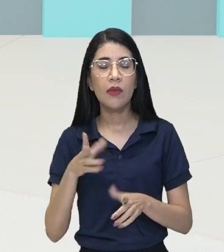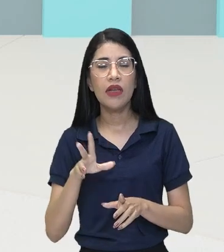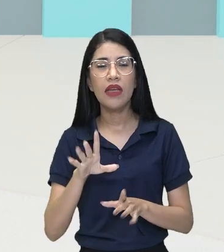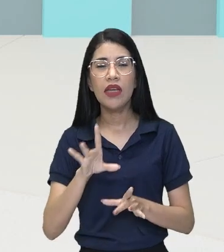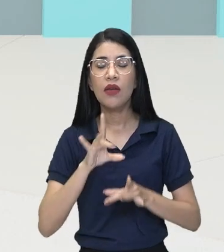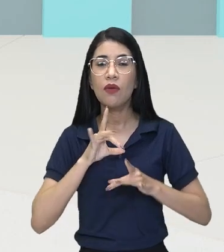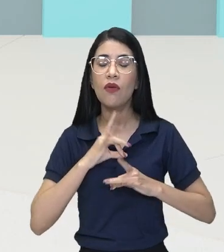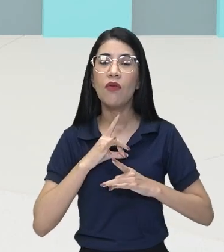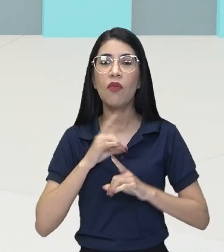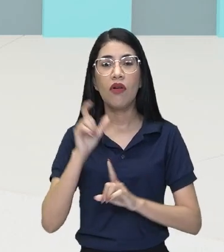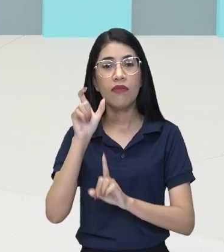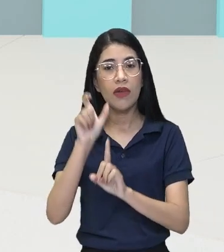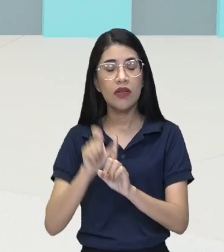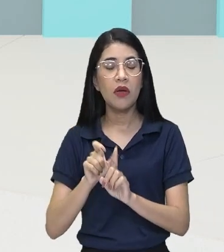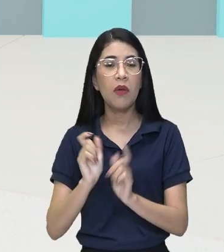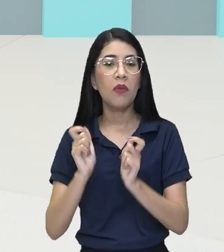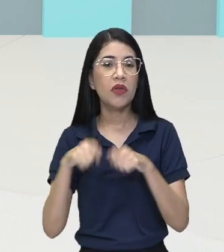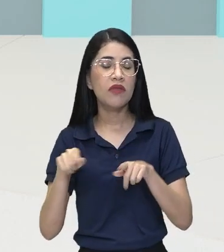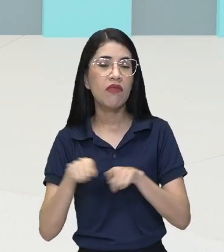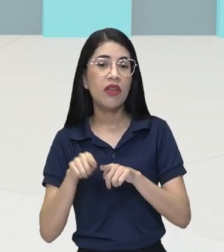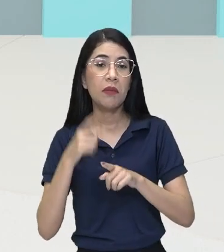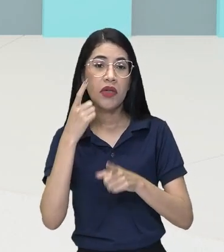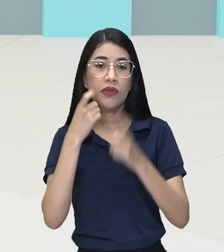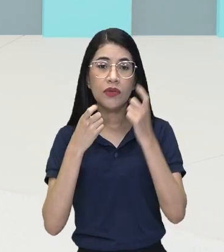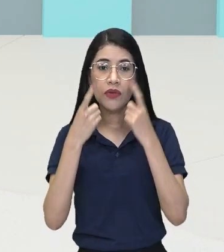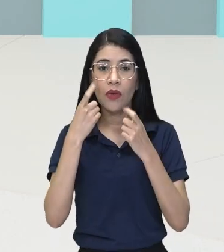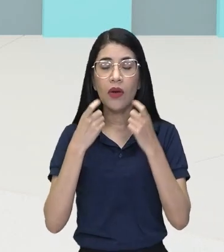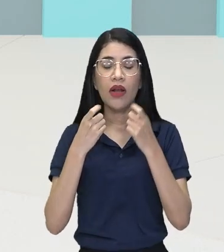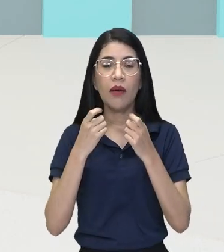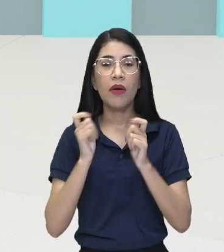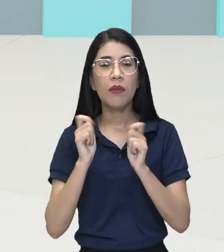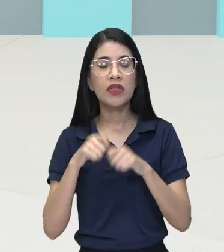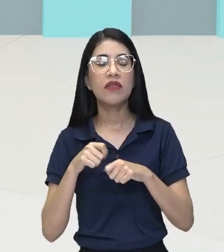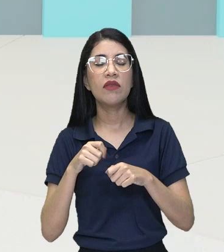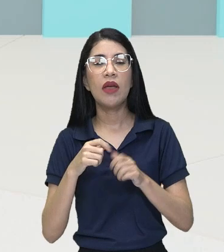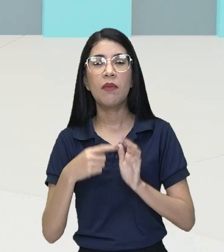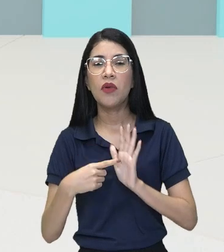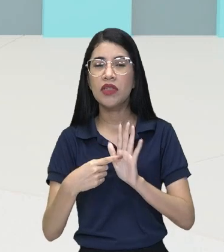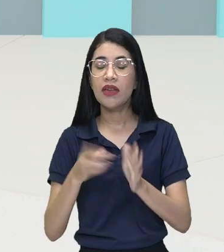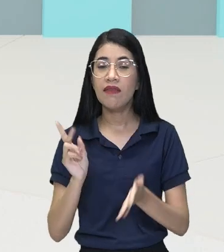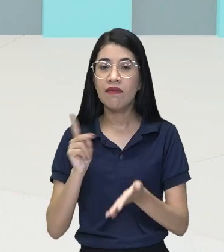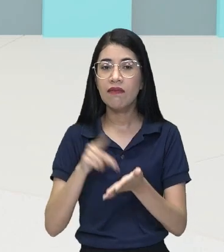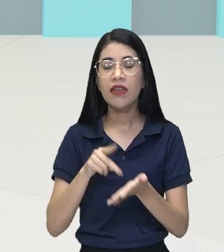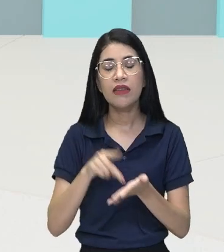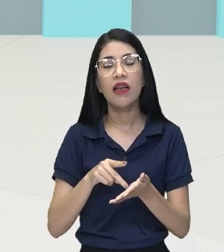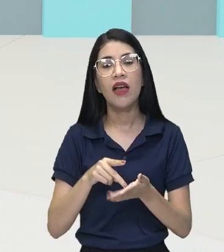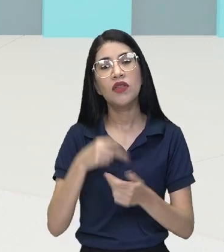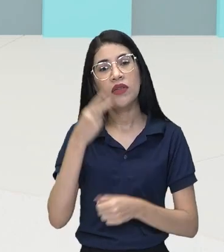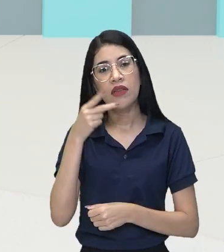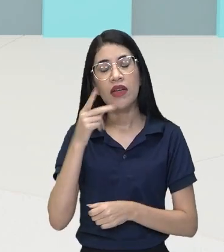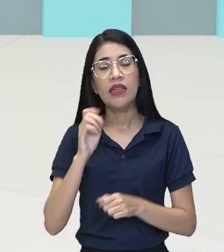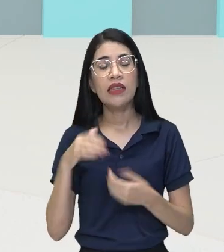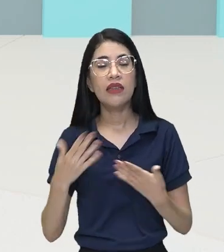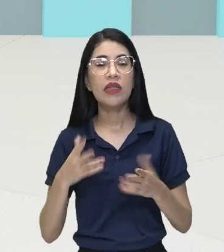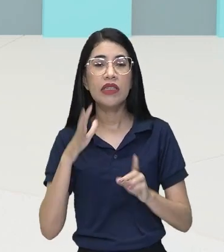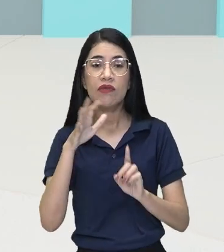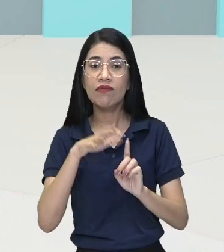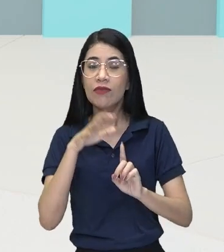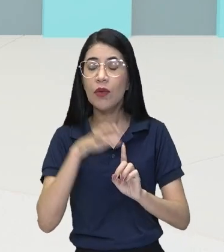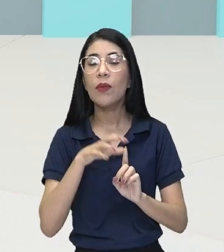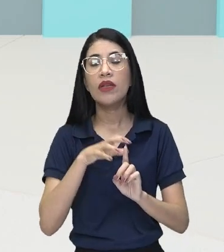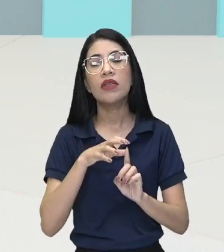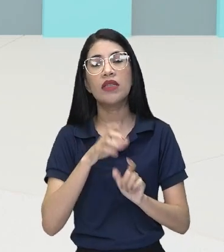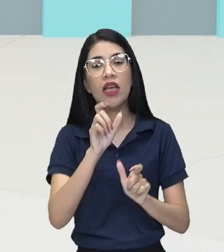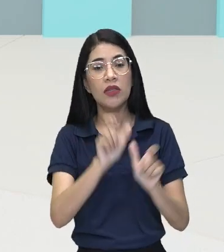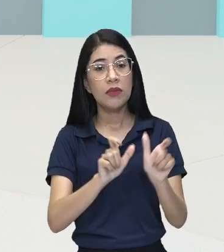ele é capaz até de chorar para que a coisa seja bem verídica, não é verdade? Então ele convence o público que ele está